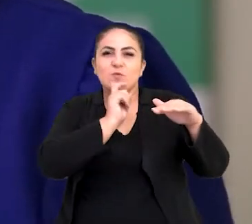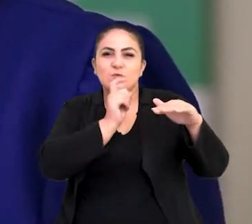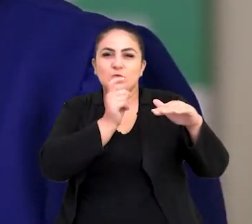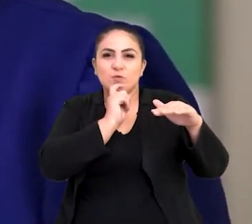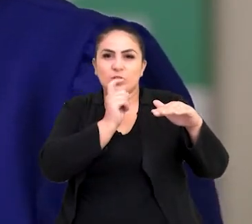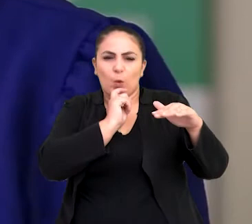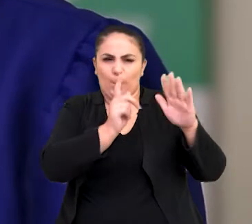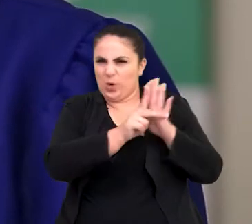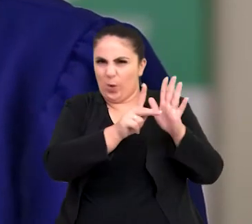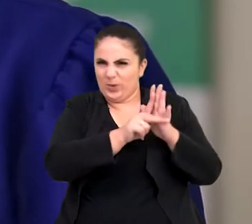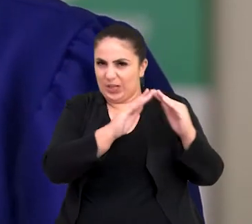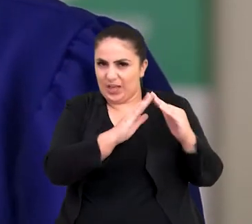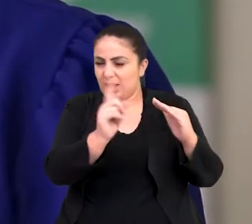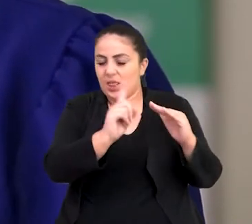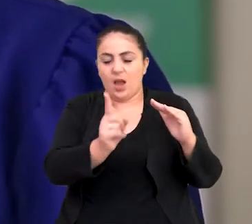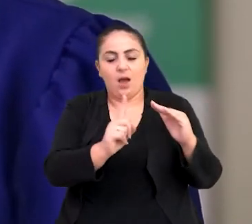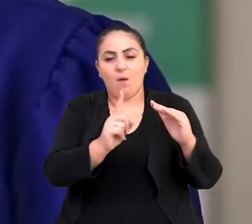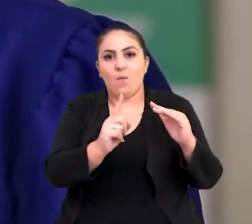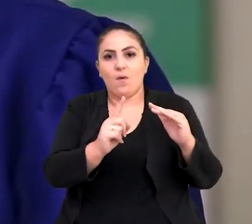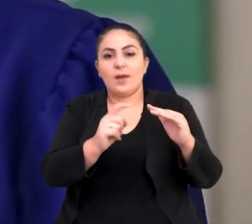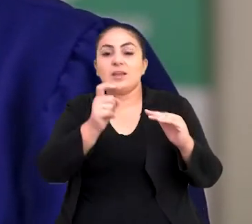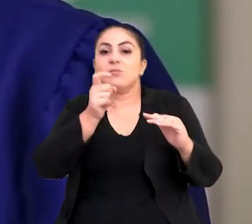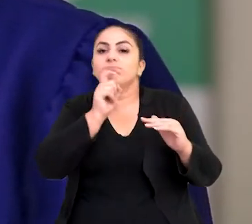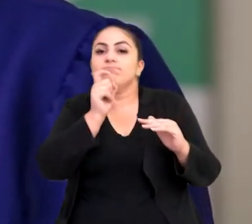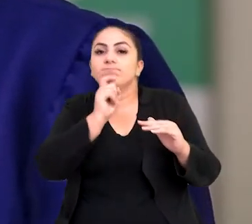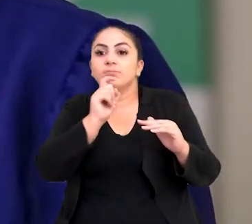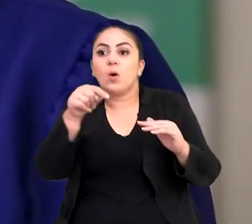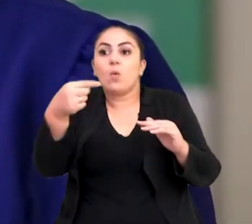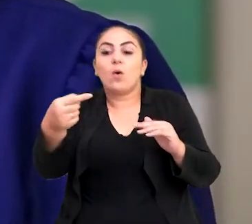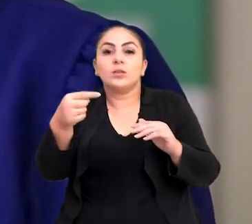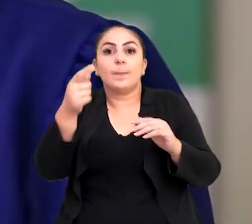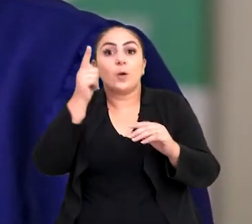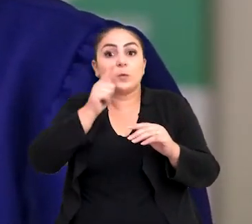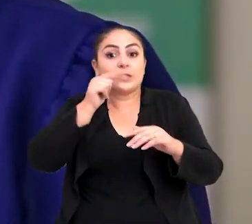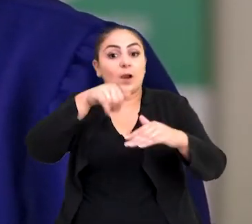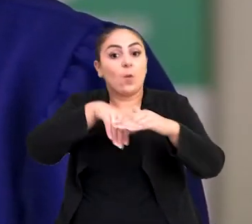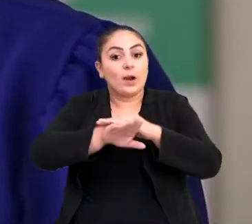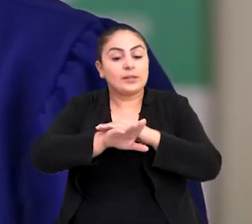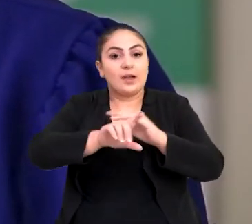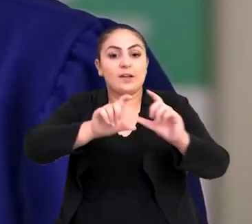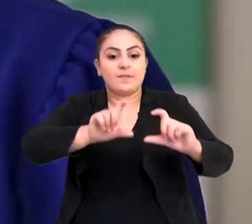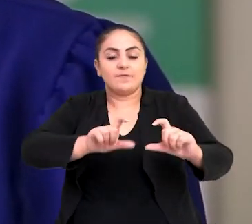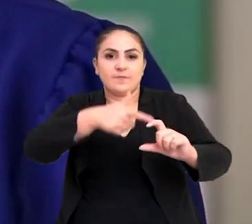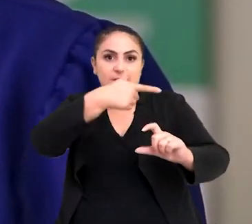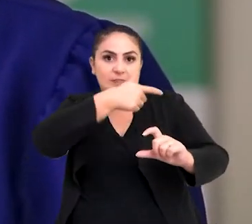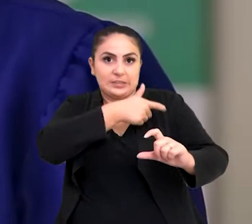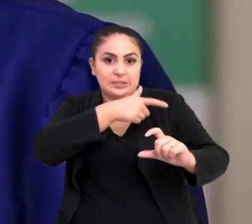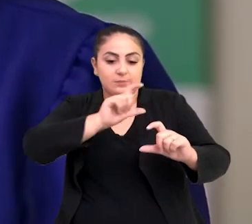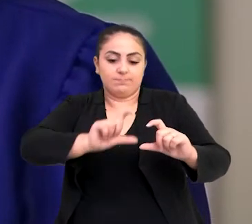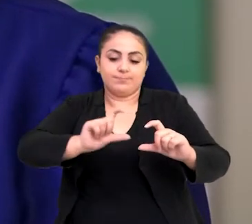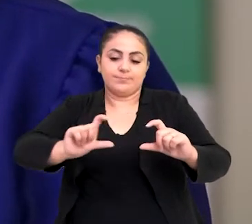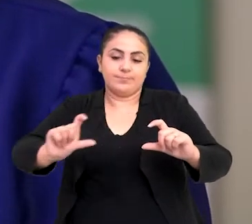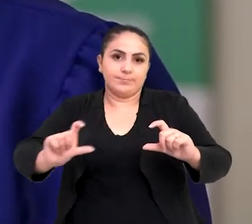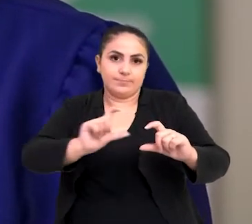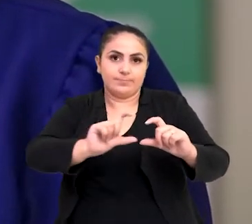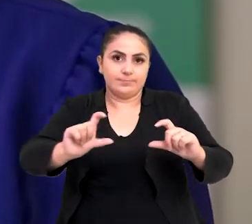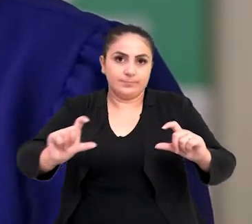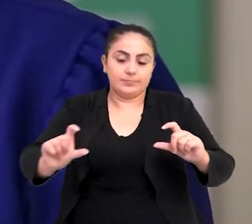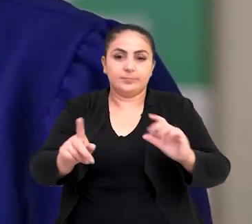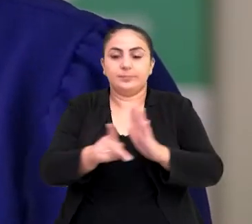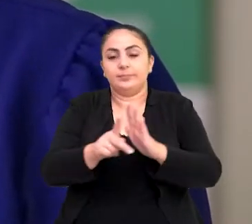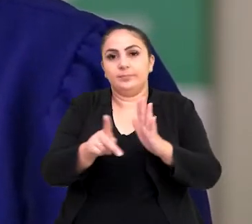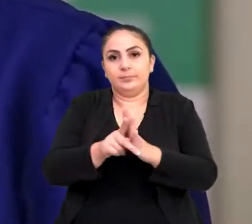não é geladeira doméstica, que são essas unidades para poder colocar as vacinas nas